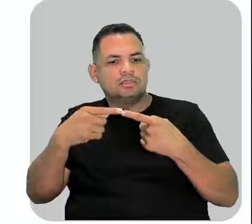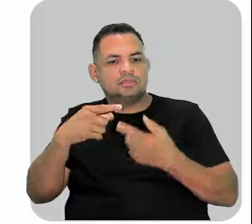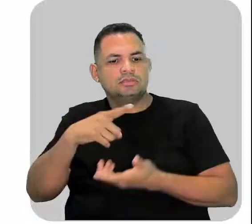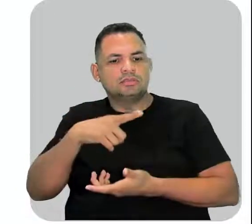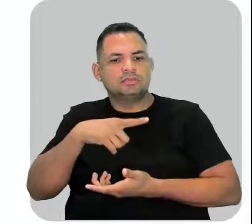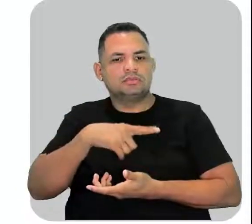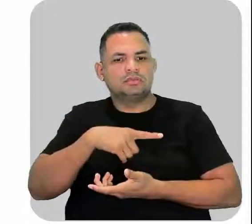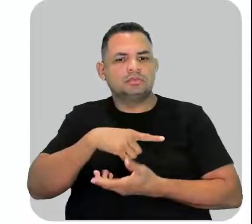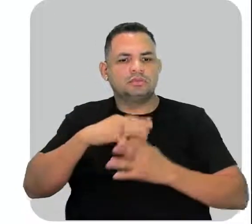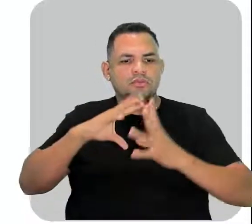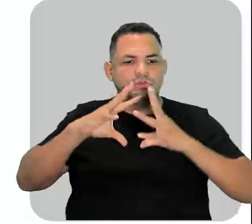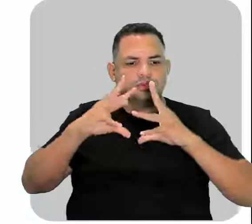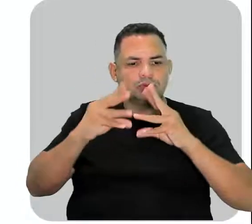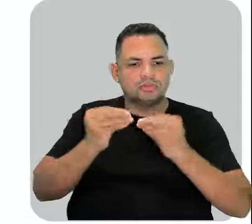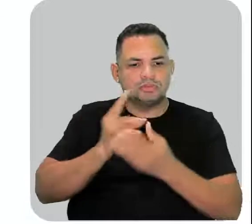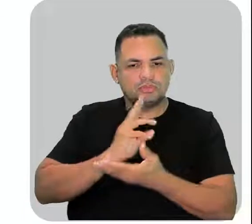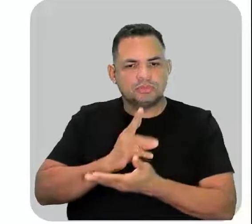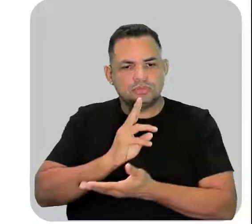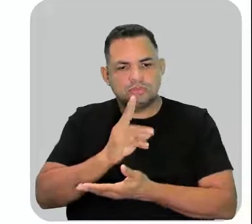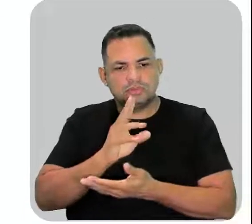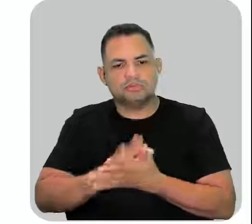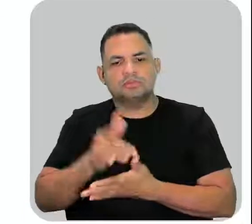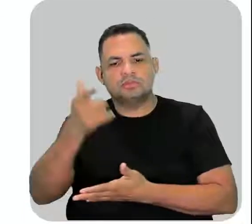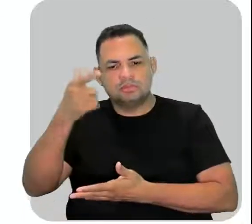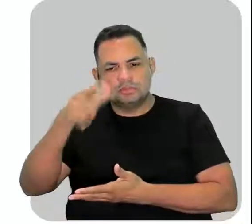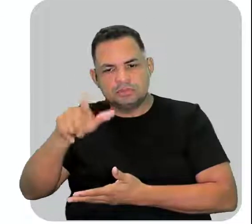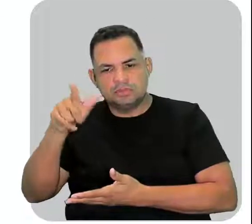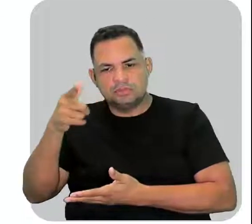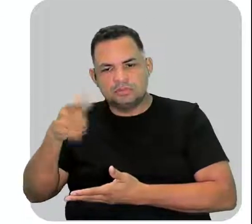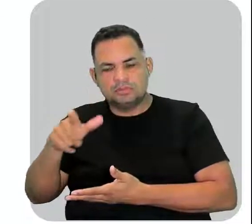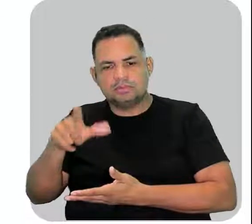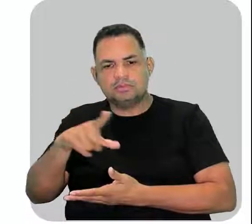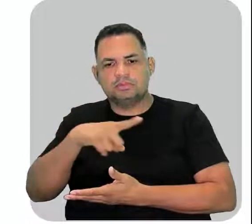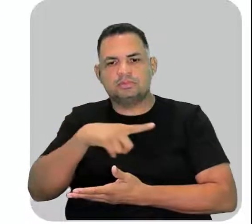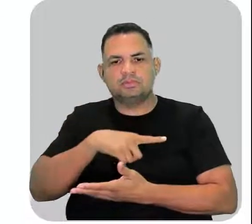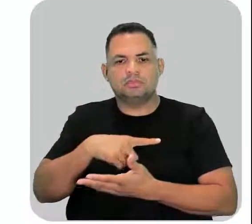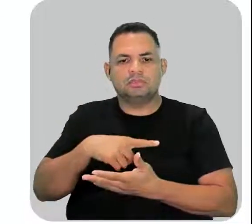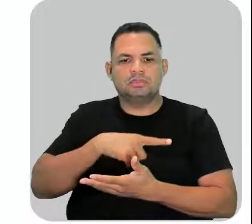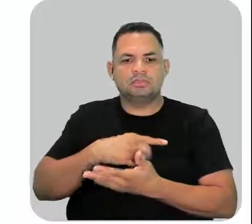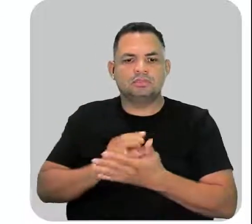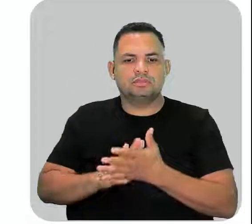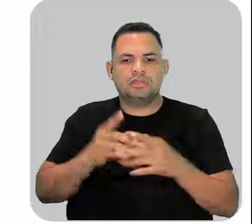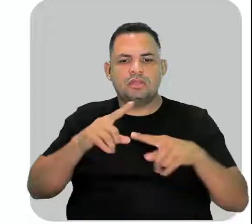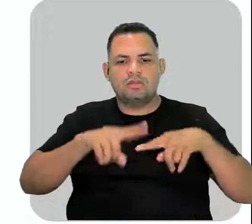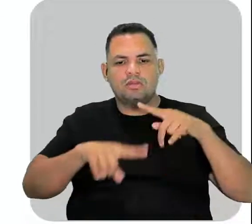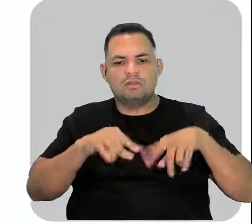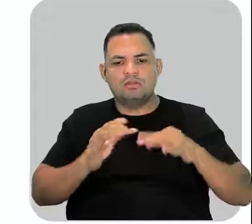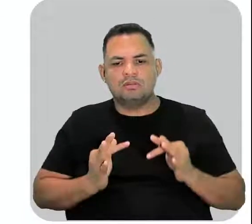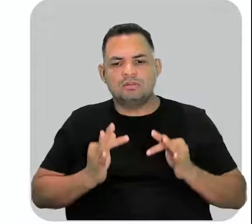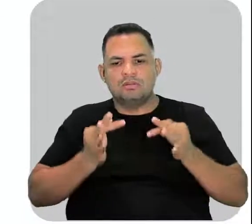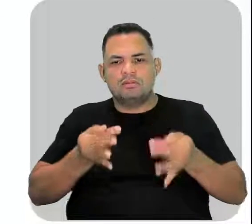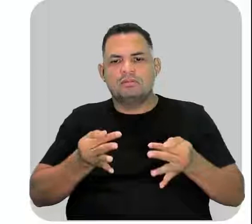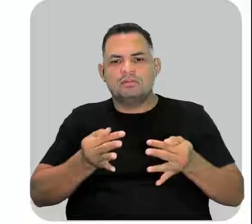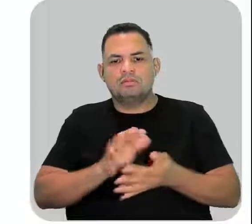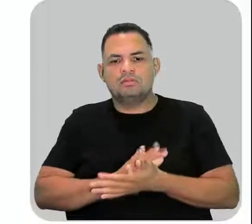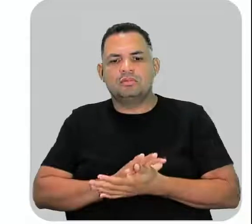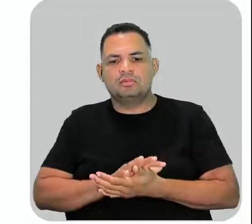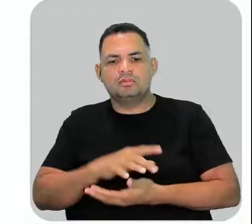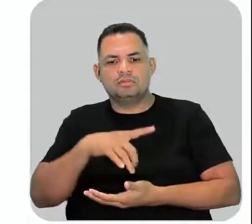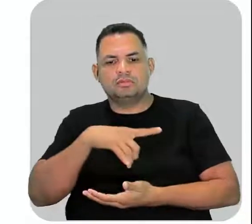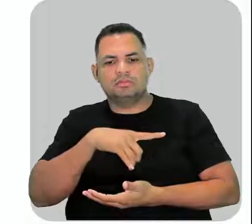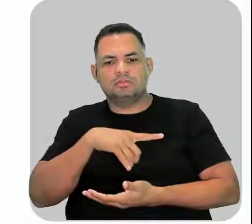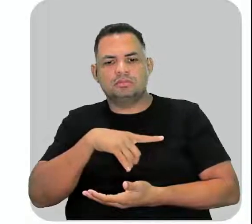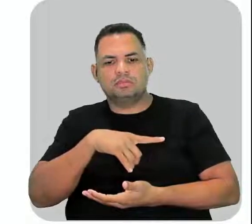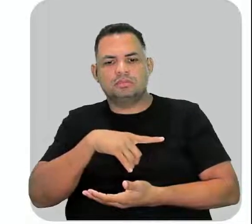vem com todo o processo se repetindo para dar origem ao produto final, que apresenta